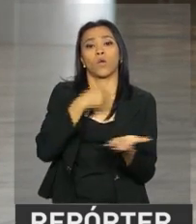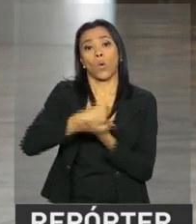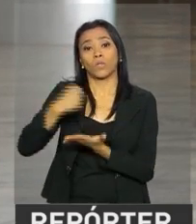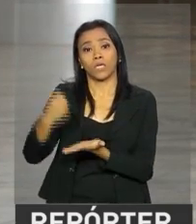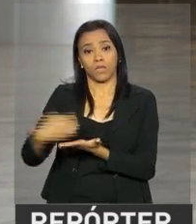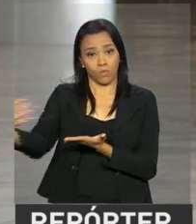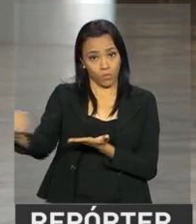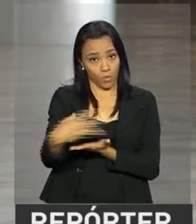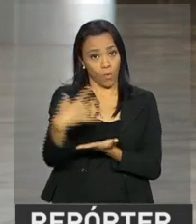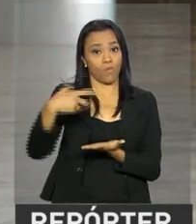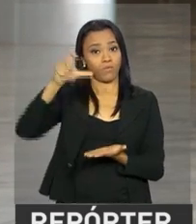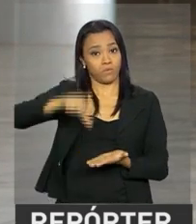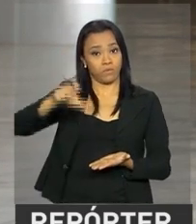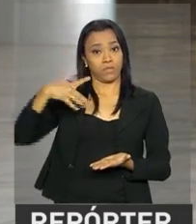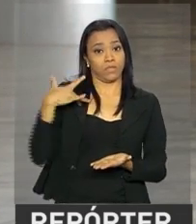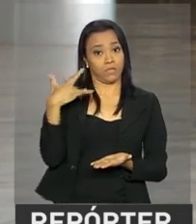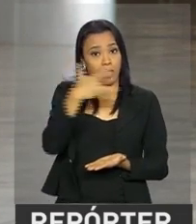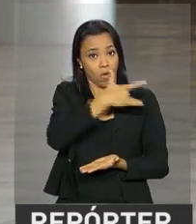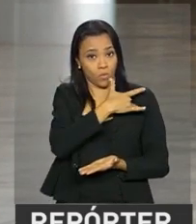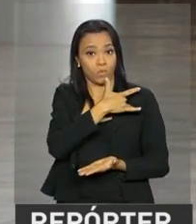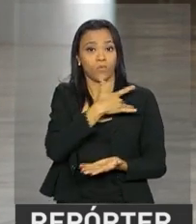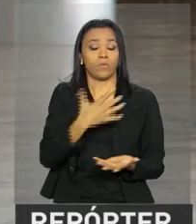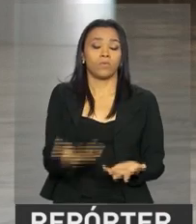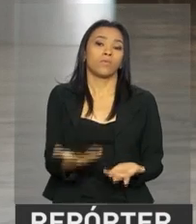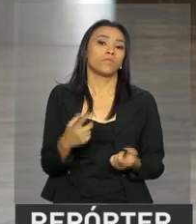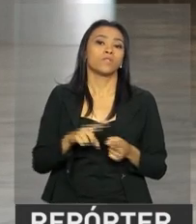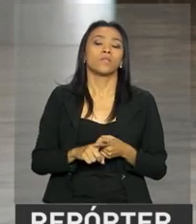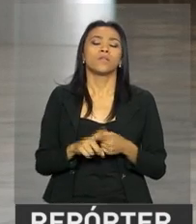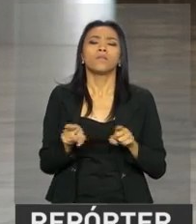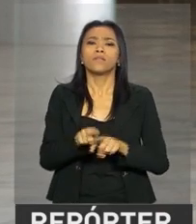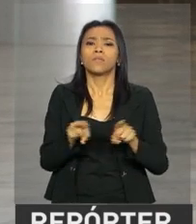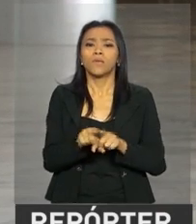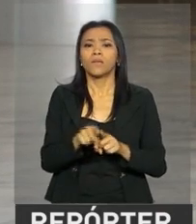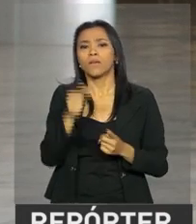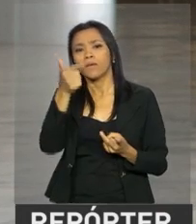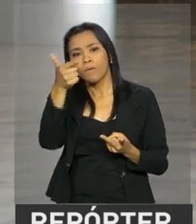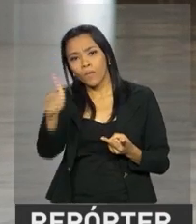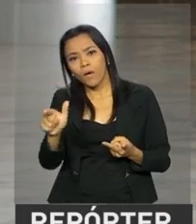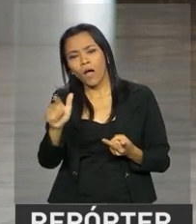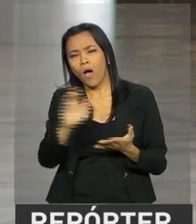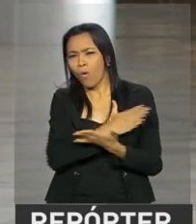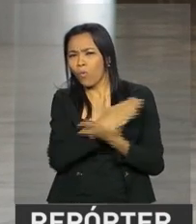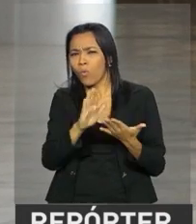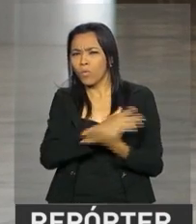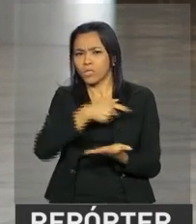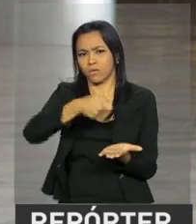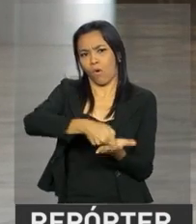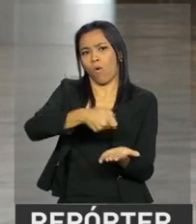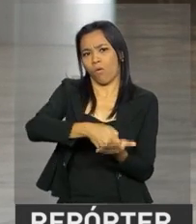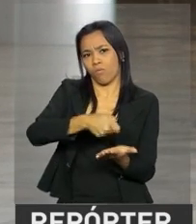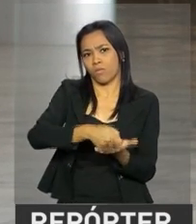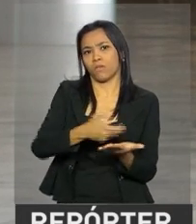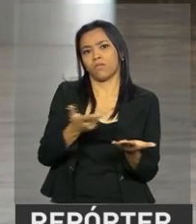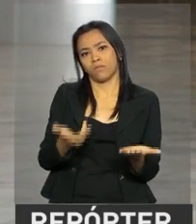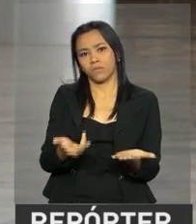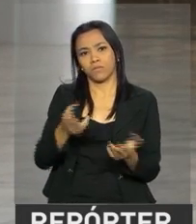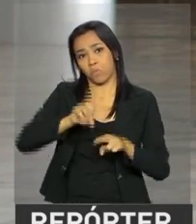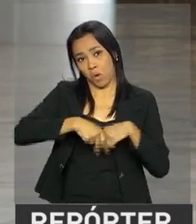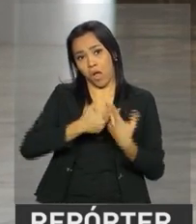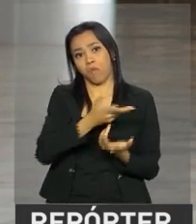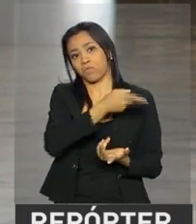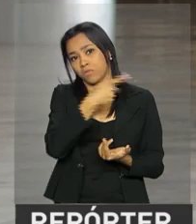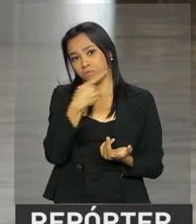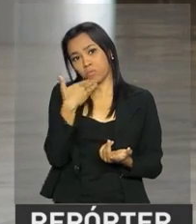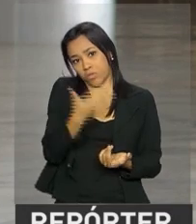um novo plano de saúde ou prazo de carência e também algumas cobranças extras com relação aos serviços